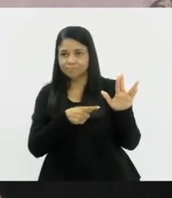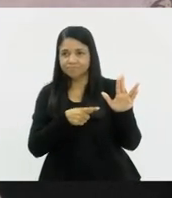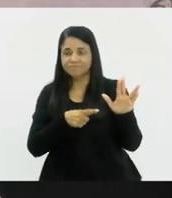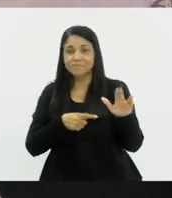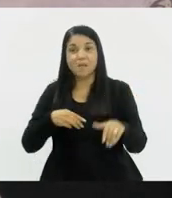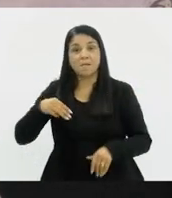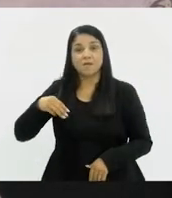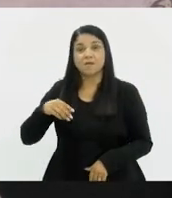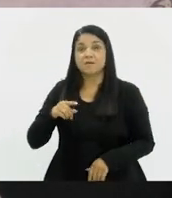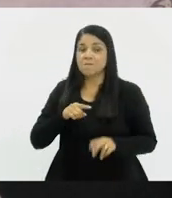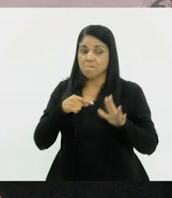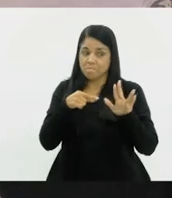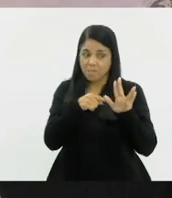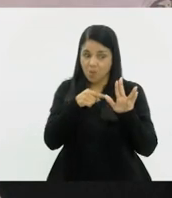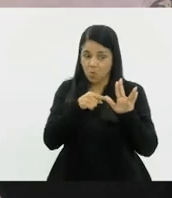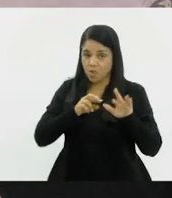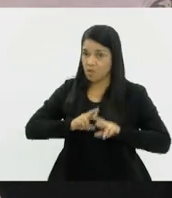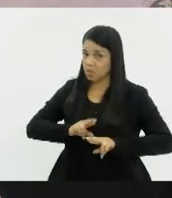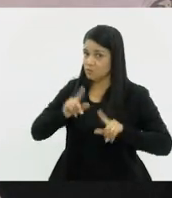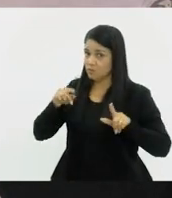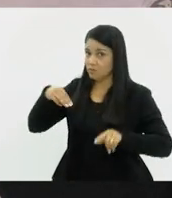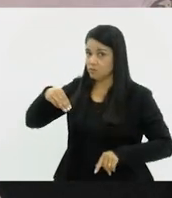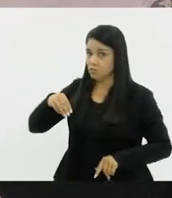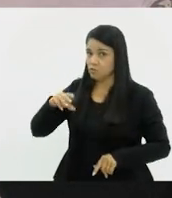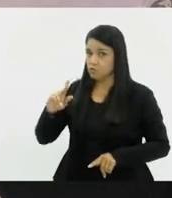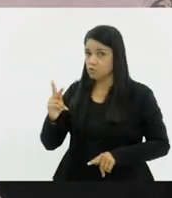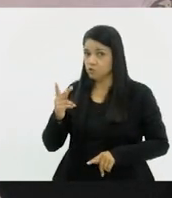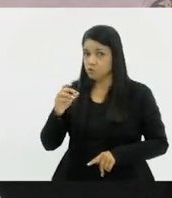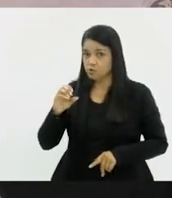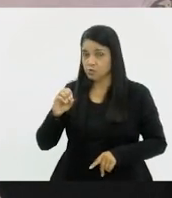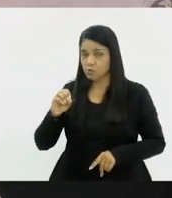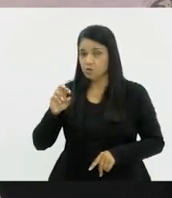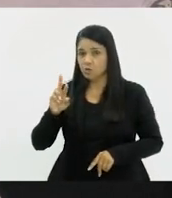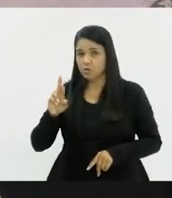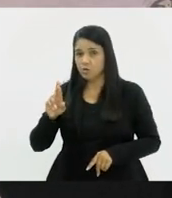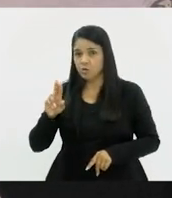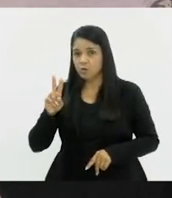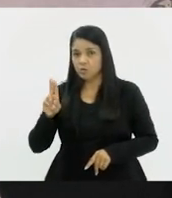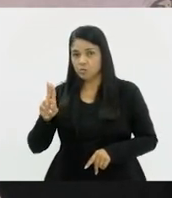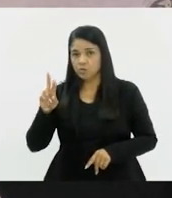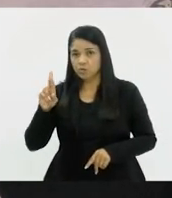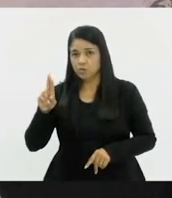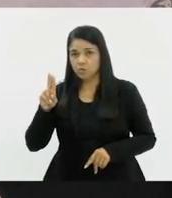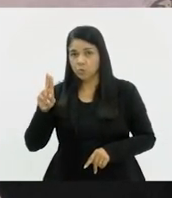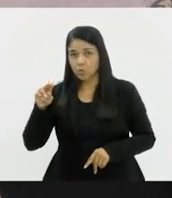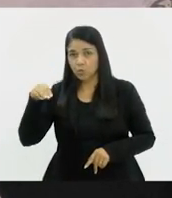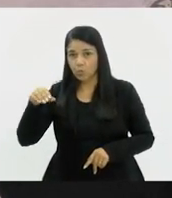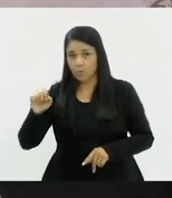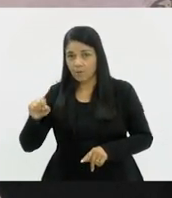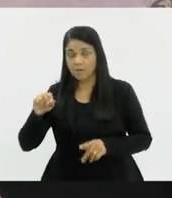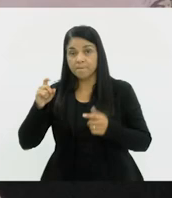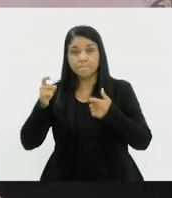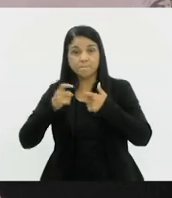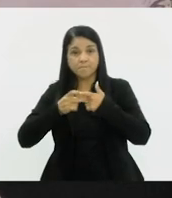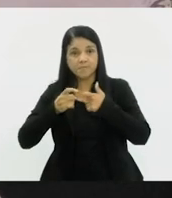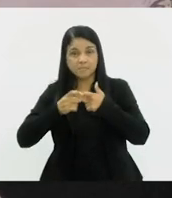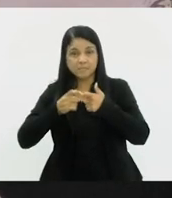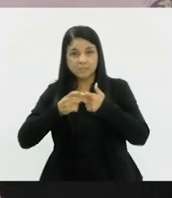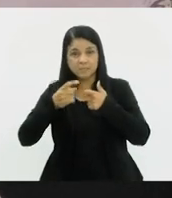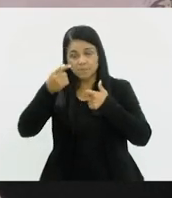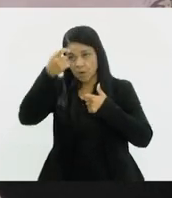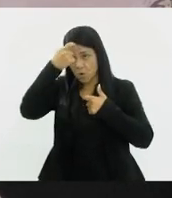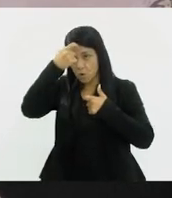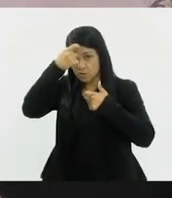umã porque a churum é uma medicina de expansão da consciência uma medicina que para você usar você tem que